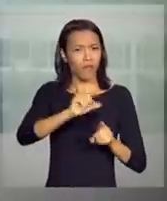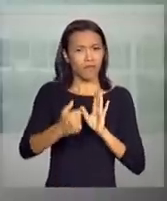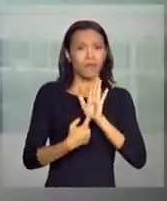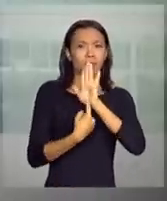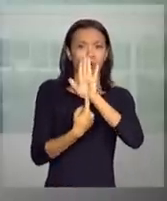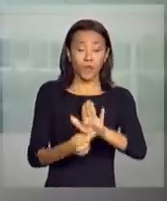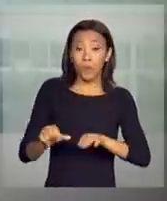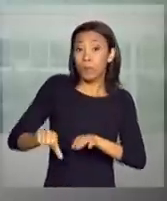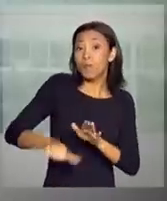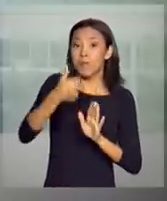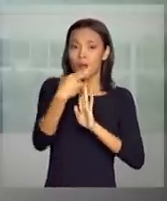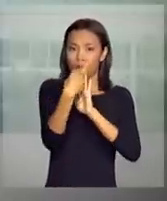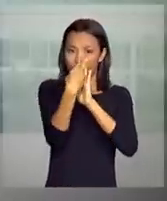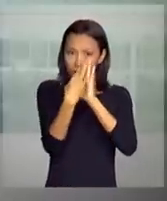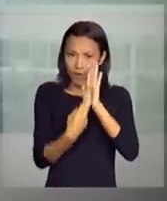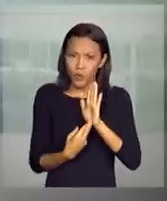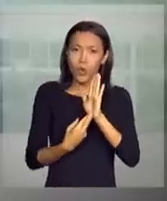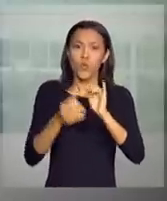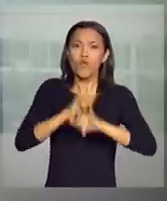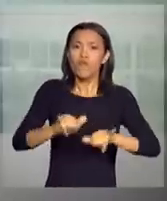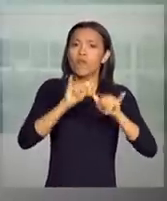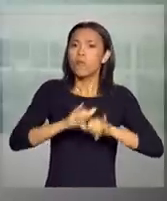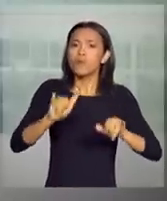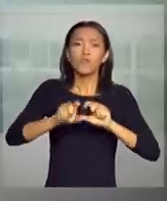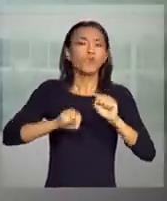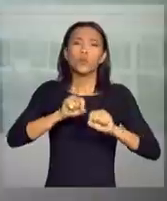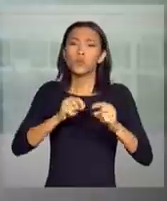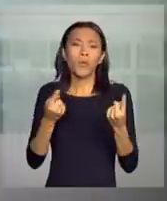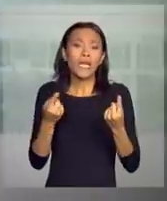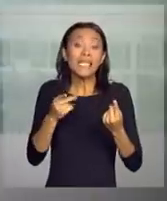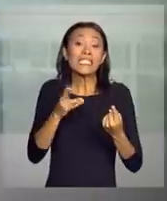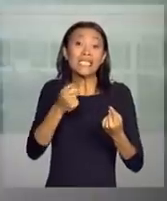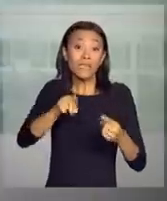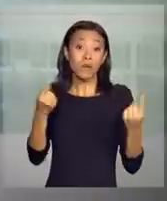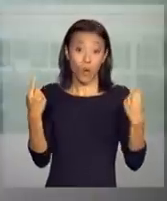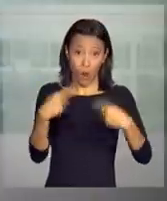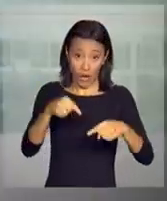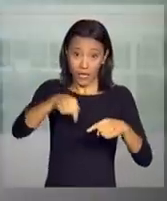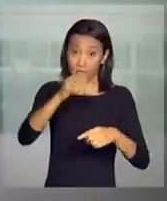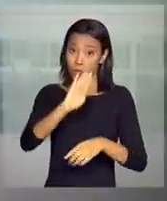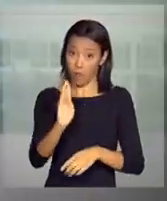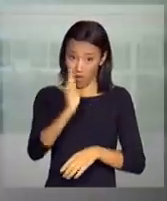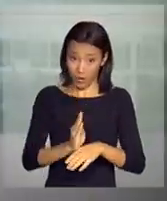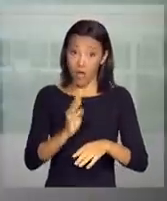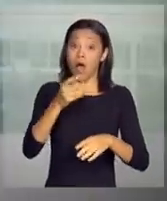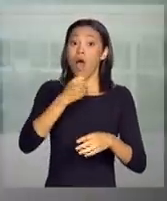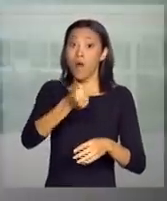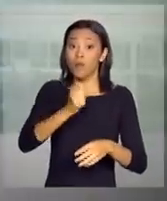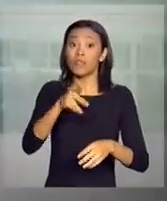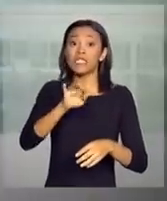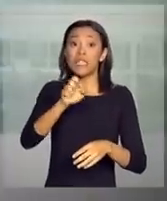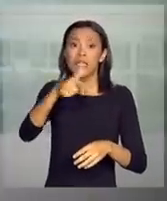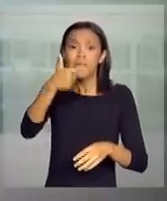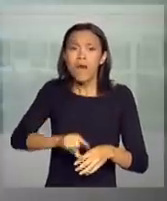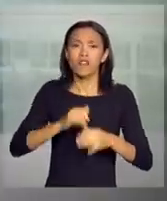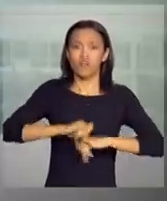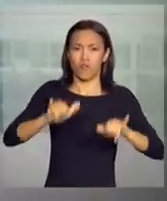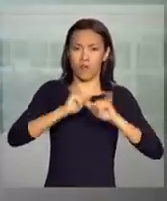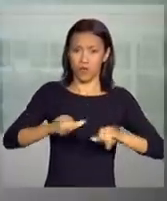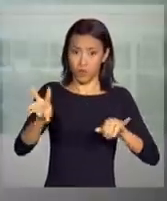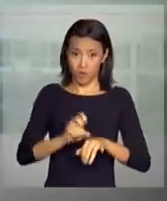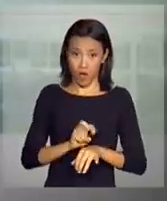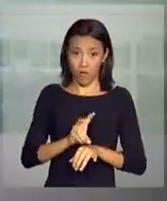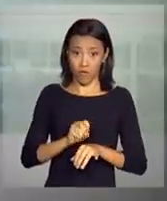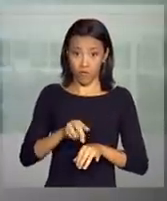apresentado o primeiro relatório com dados sobre esse crime no país a repórter Daniela Almeida tem outras informações ao